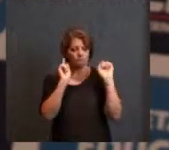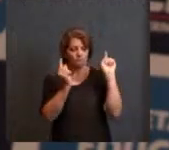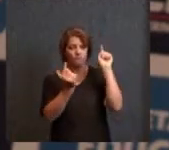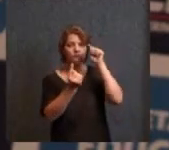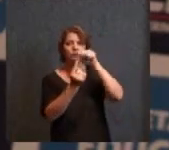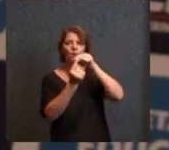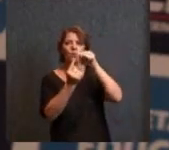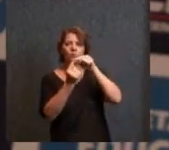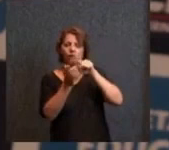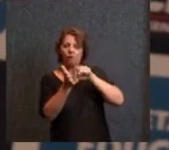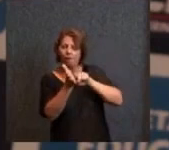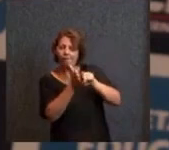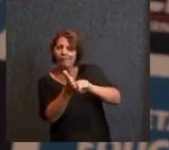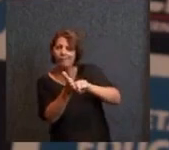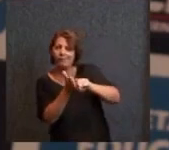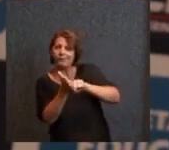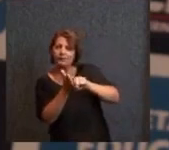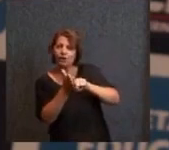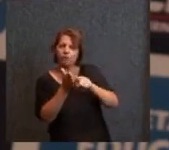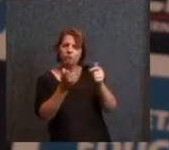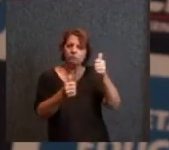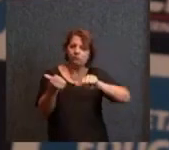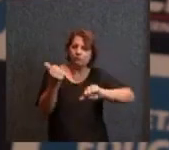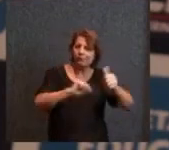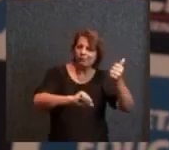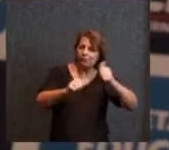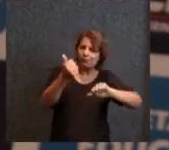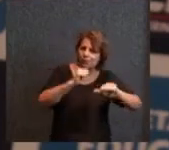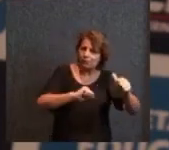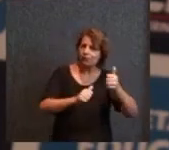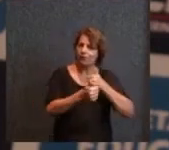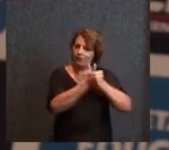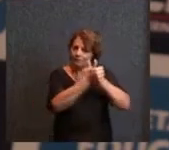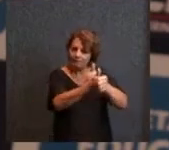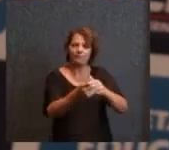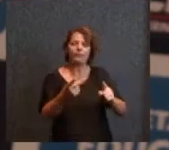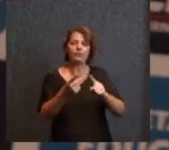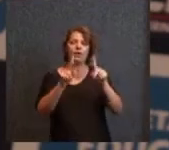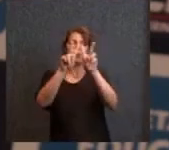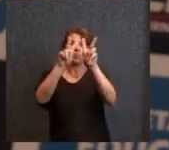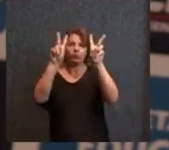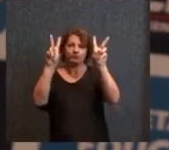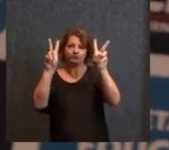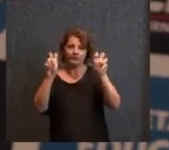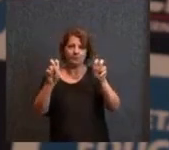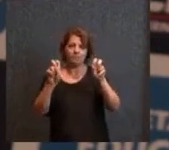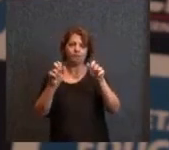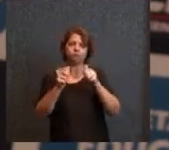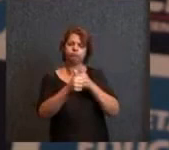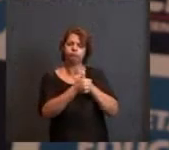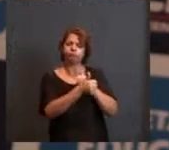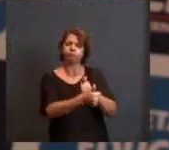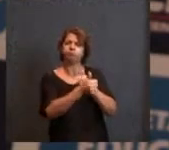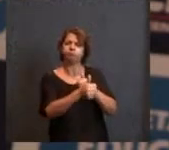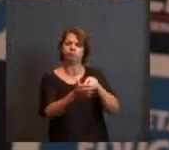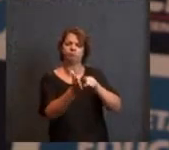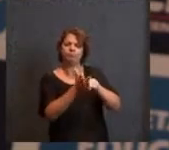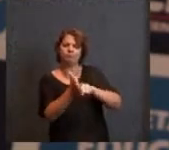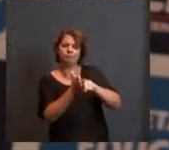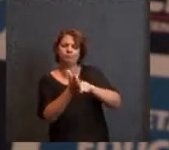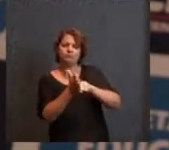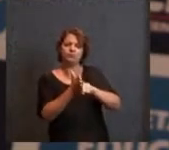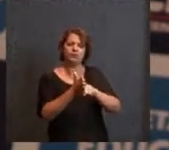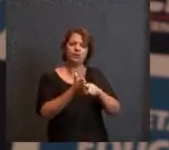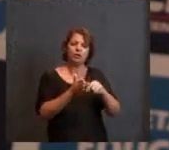avaliação, no diagnóstico, no acompanhamento e avaliação. Será o tema trabalhado esse ano, independente da vinculação direta